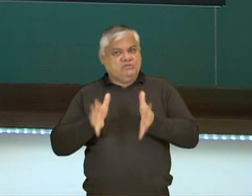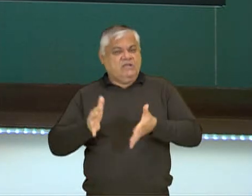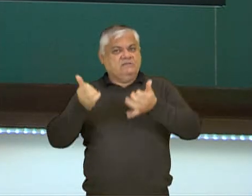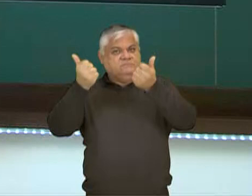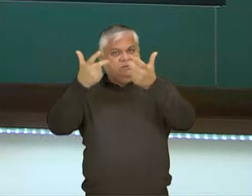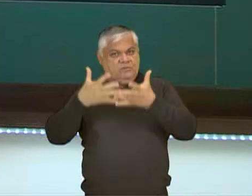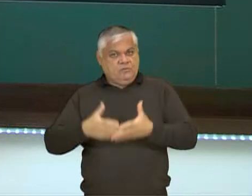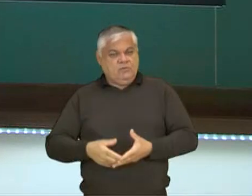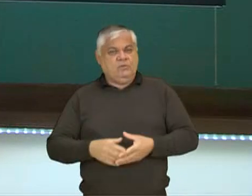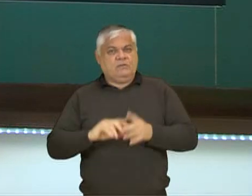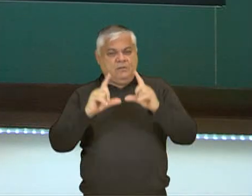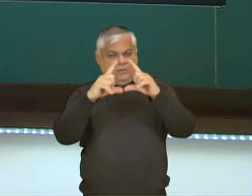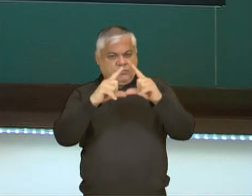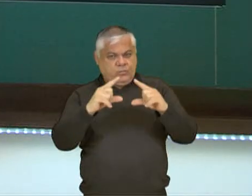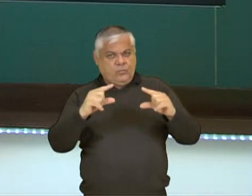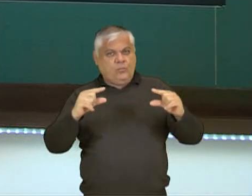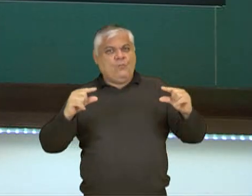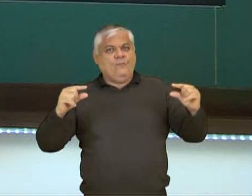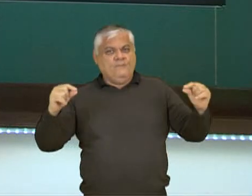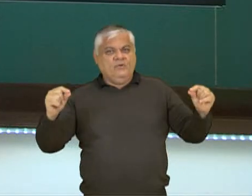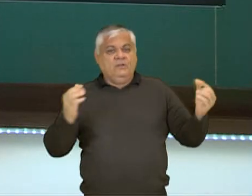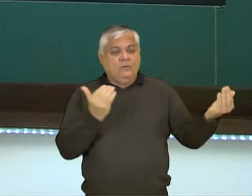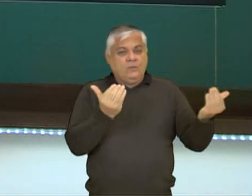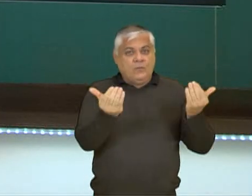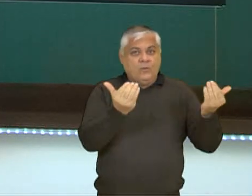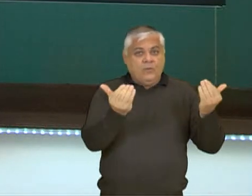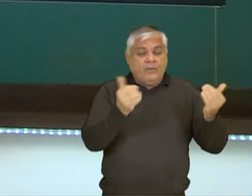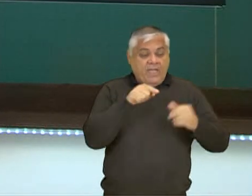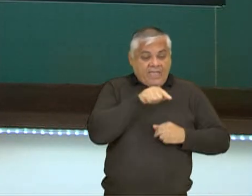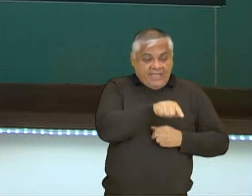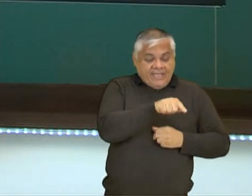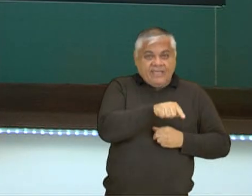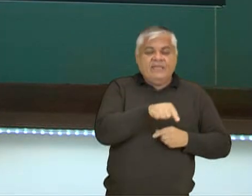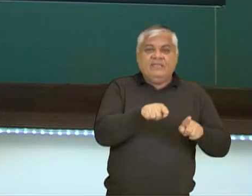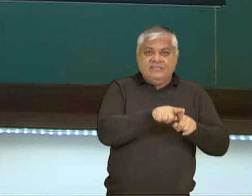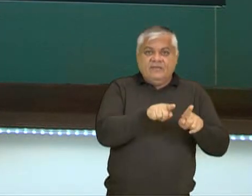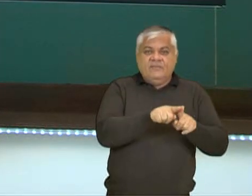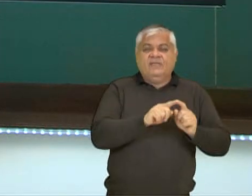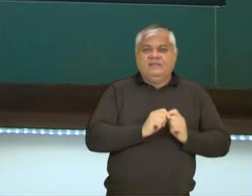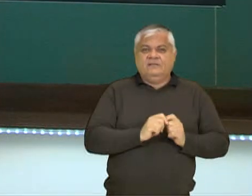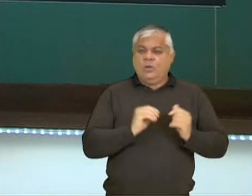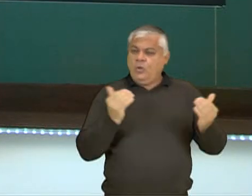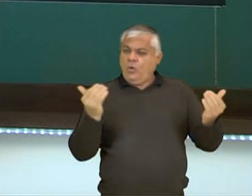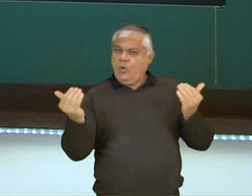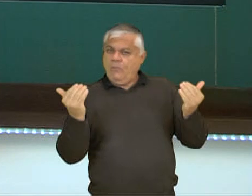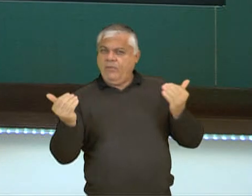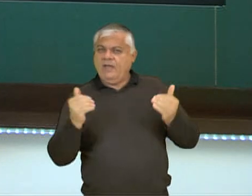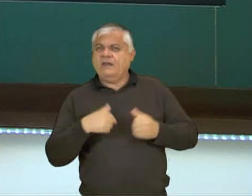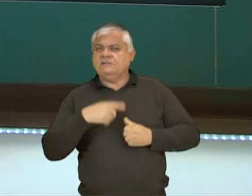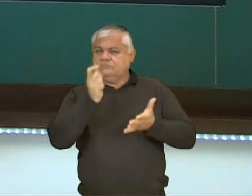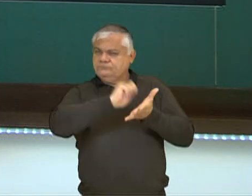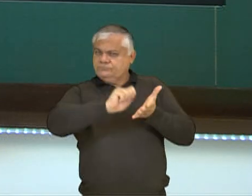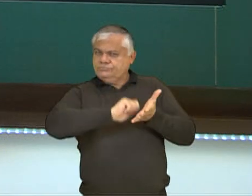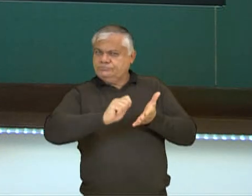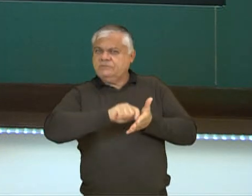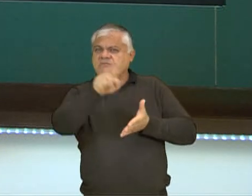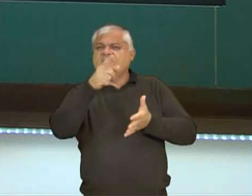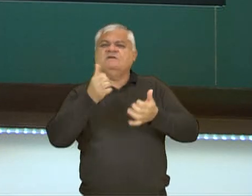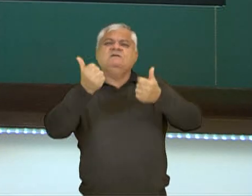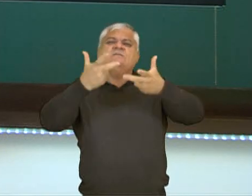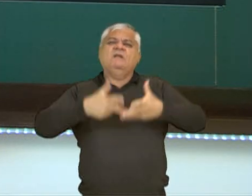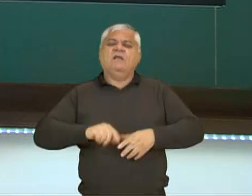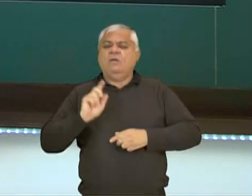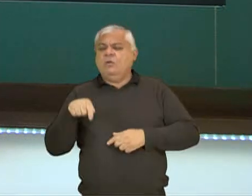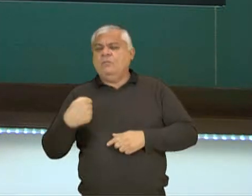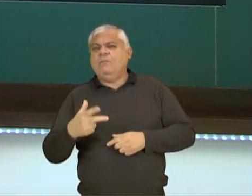sobre eles, com fazendo a comparação do plateuminto com o nematóide, ok? Então, você vai fazer o comentário, você vai descrever